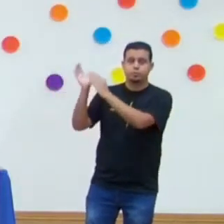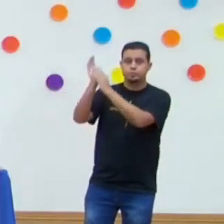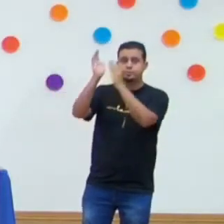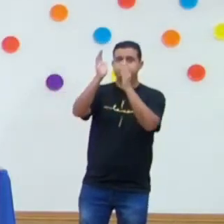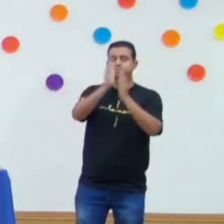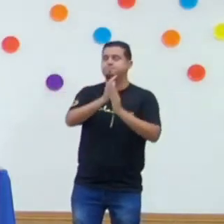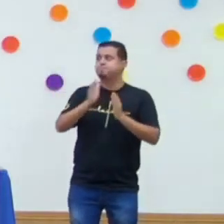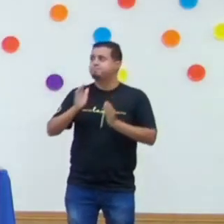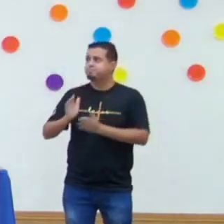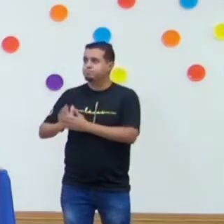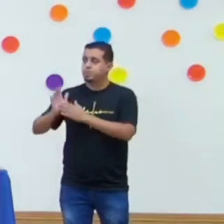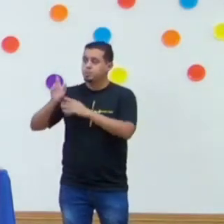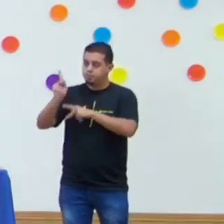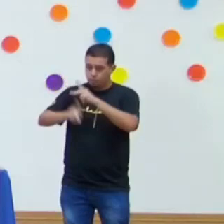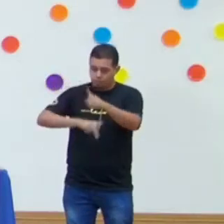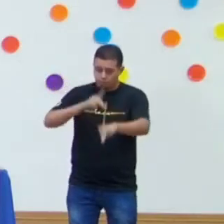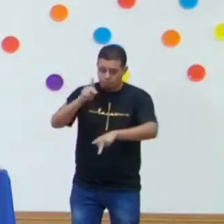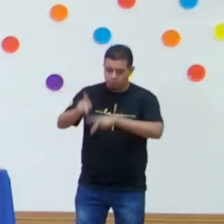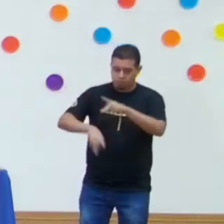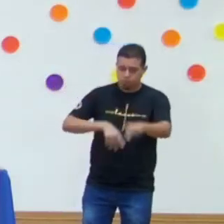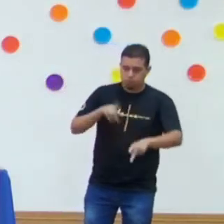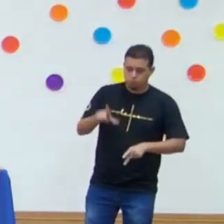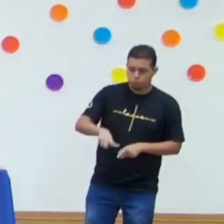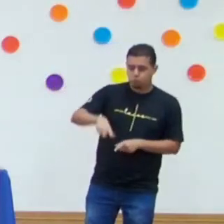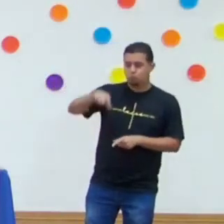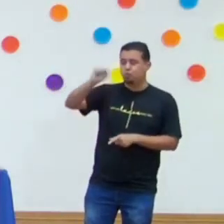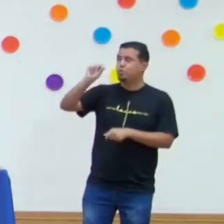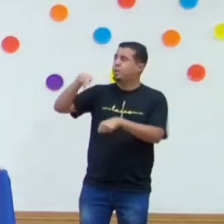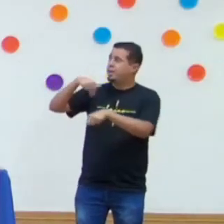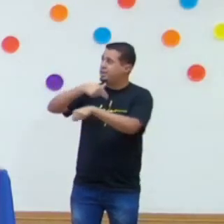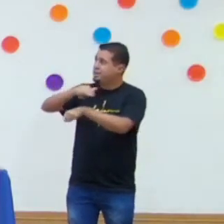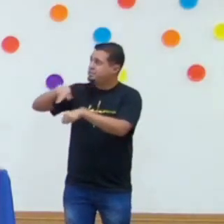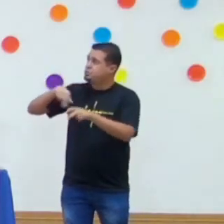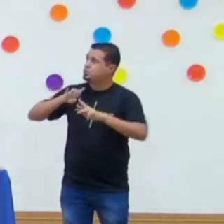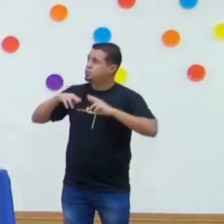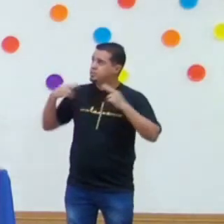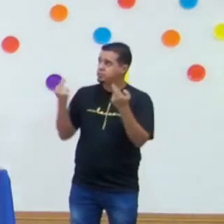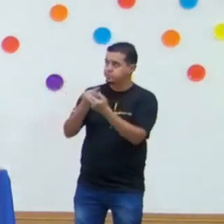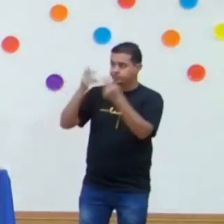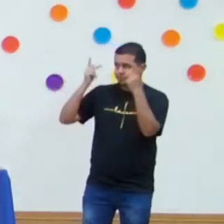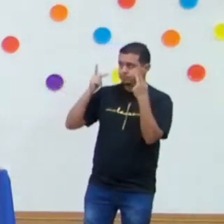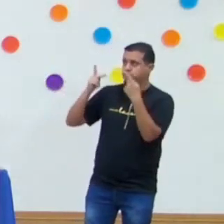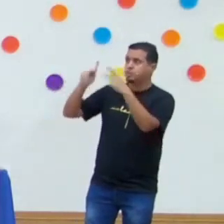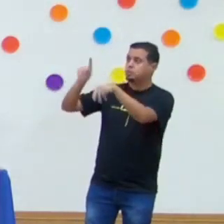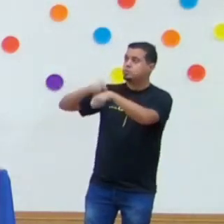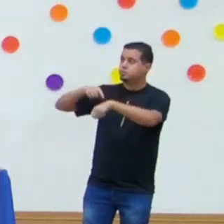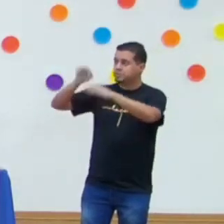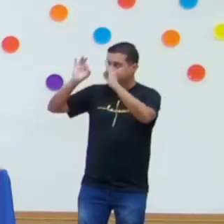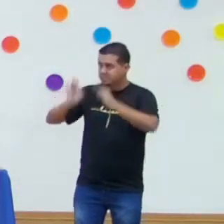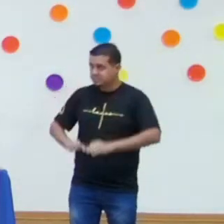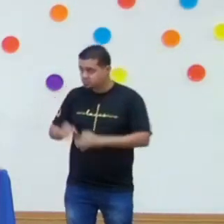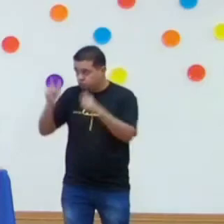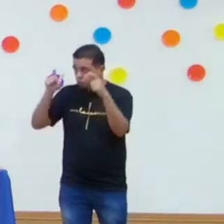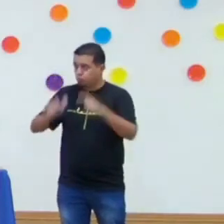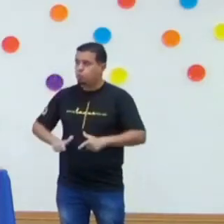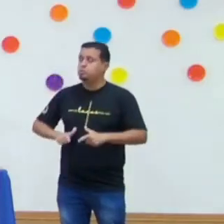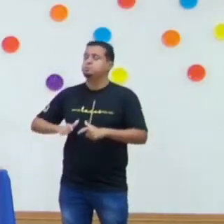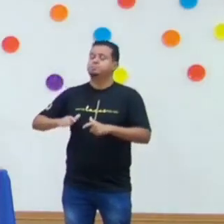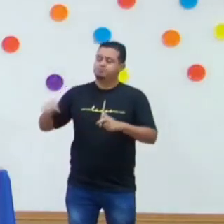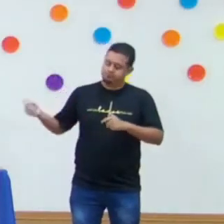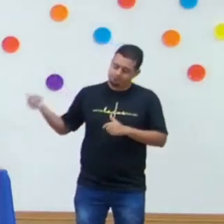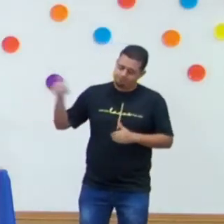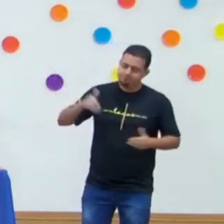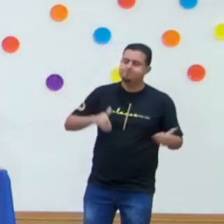louvar, povo escolhido, teu reino e nação, no tempo e no espaço virão